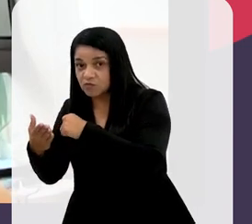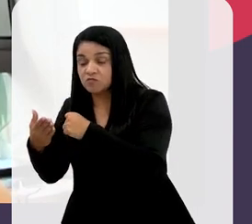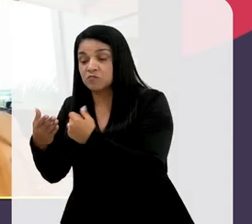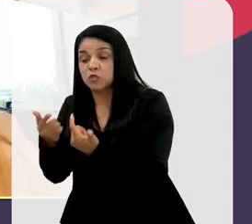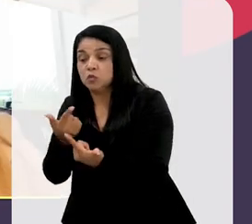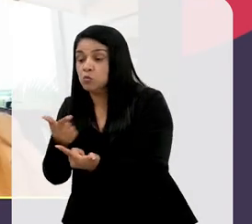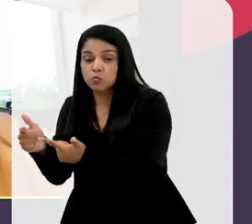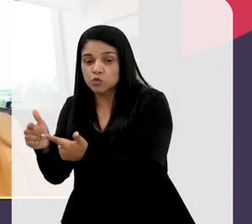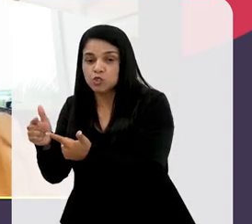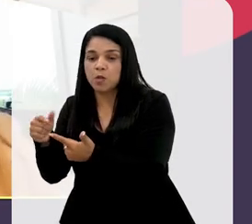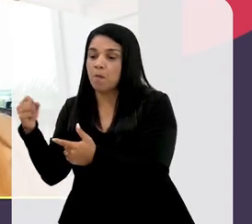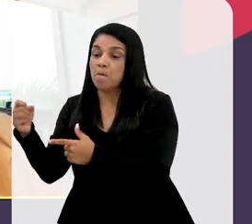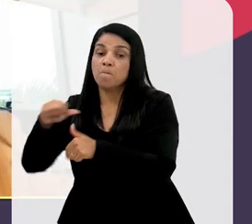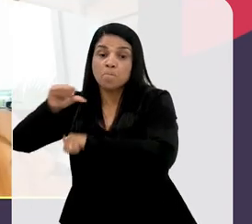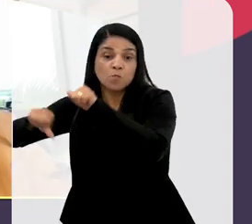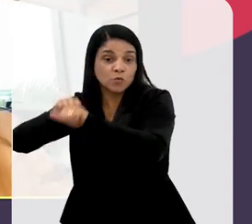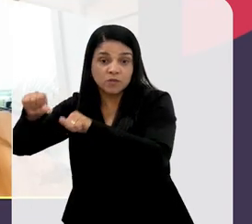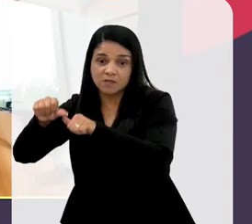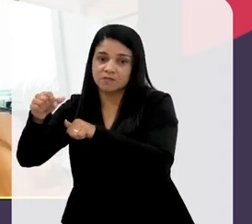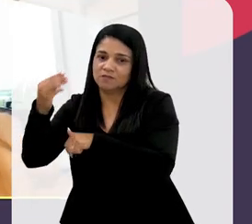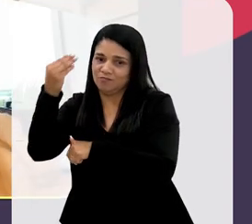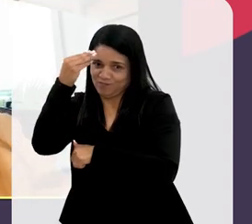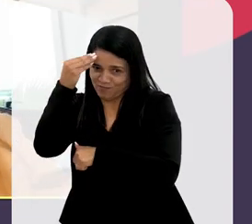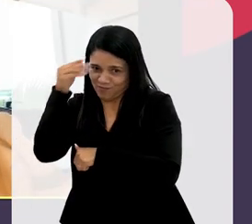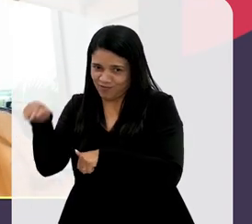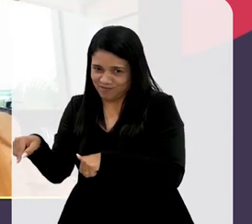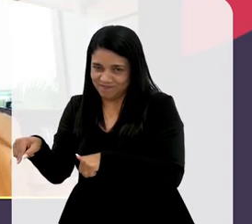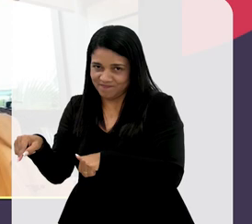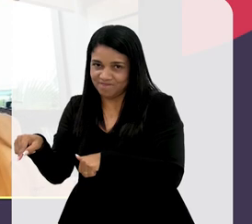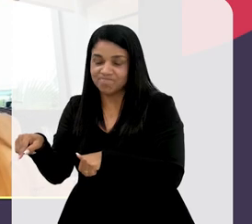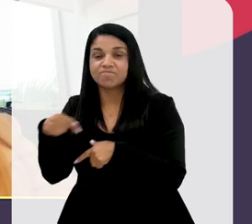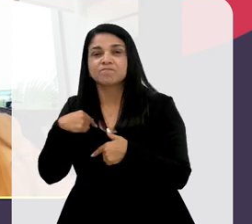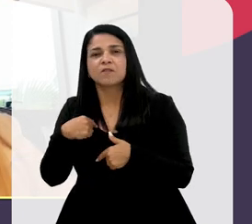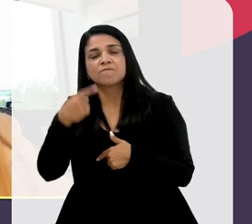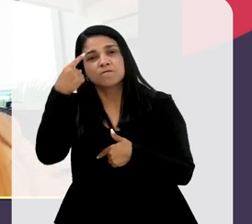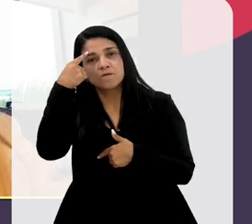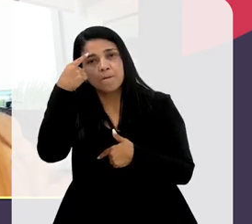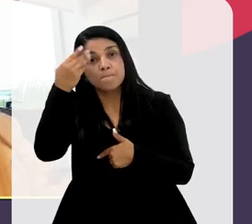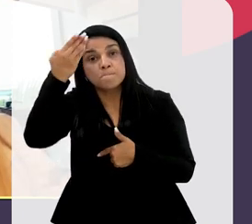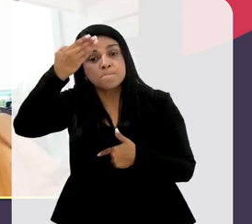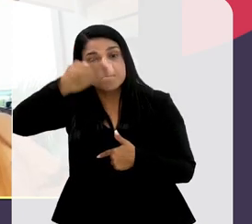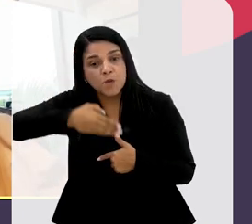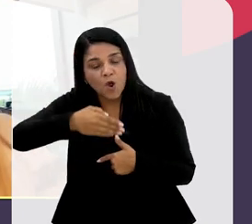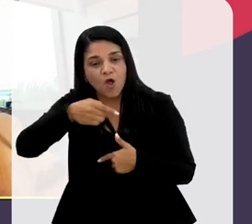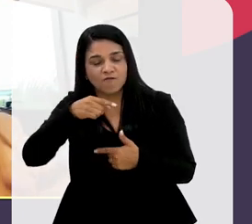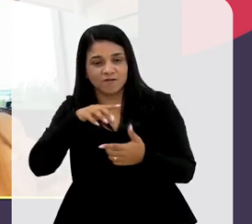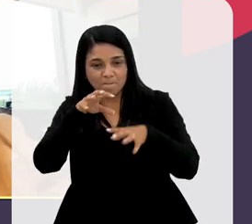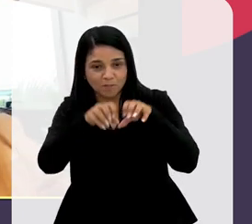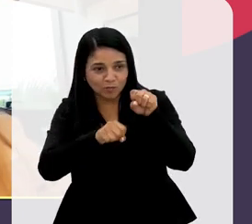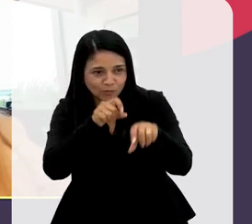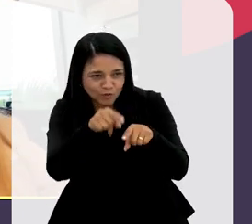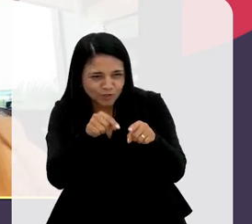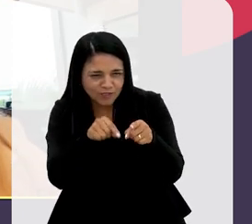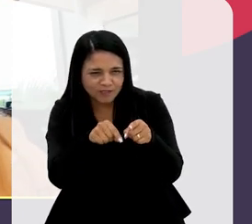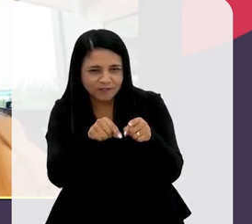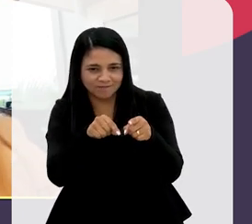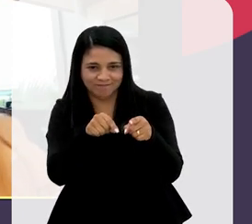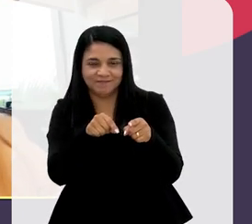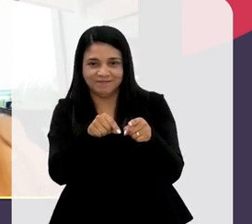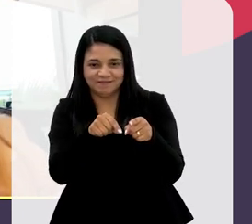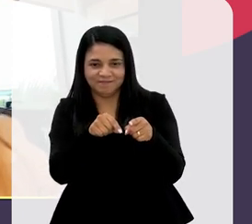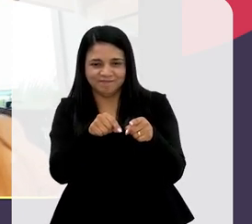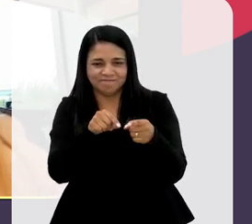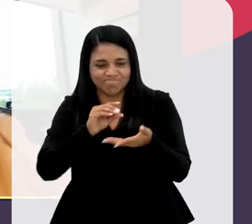memória. Só que isso precisava ser confirmado por estudos que a gente chama de busca de prova do conceito,